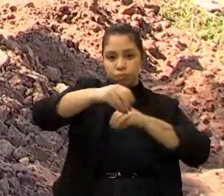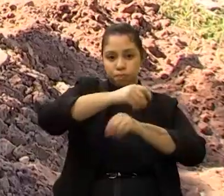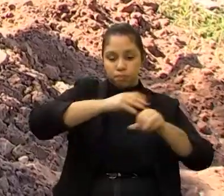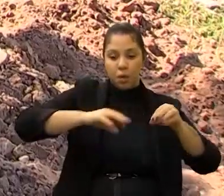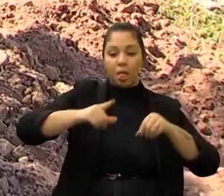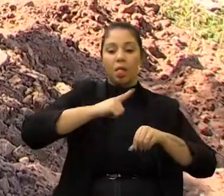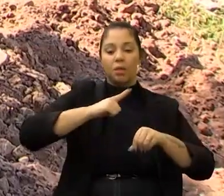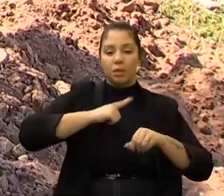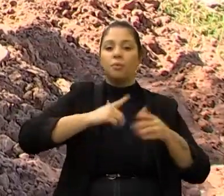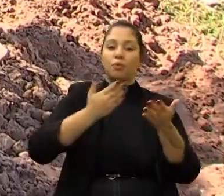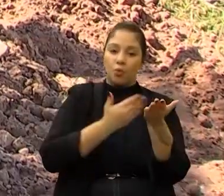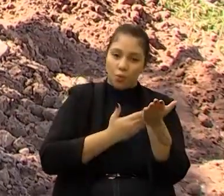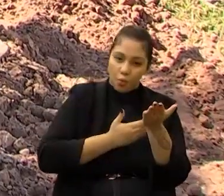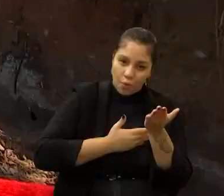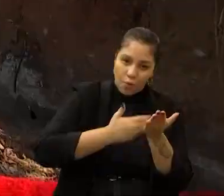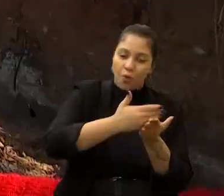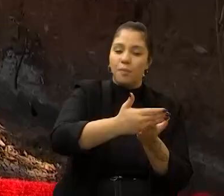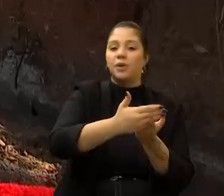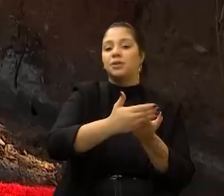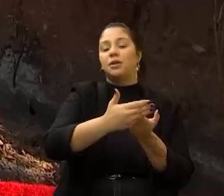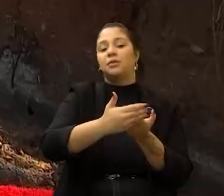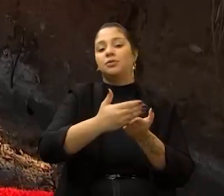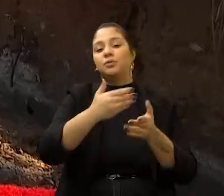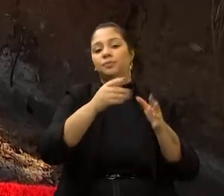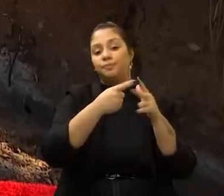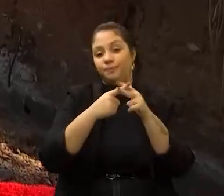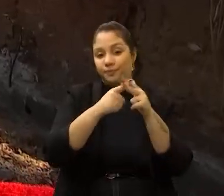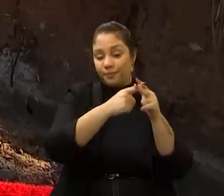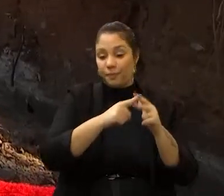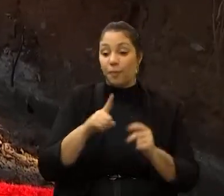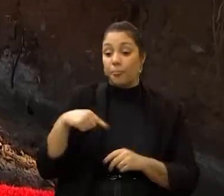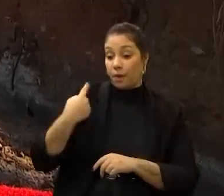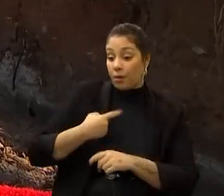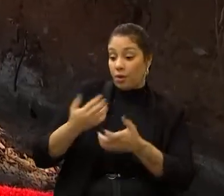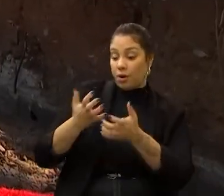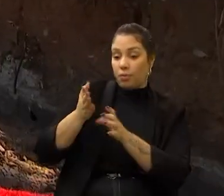e encaminhando o serviço o nosso pleiton